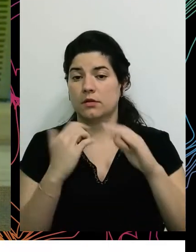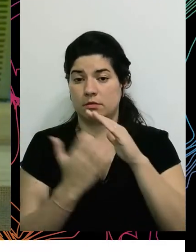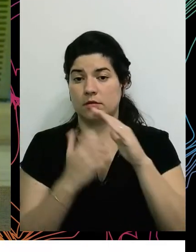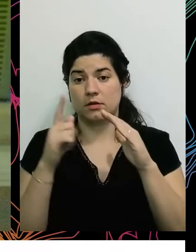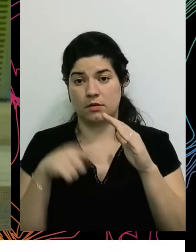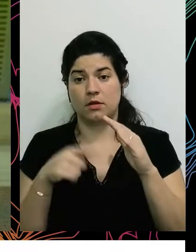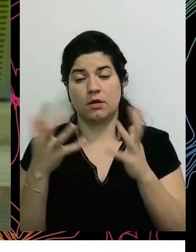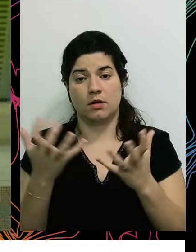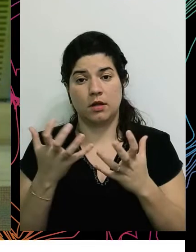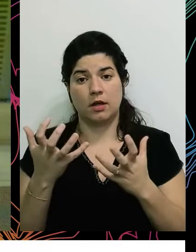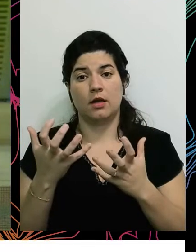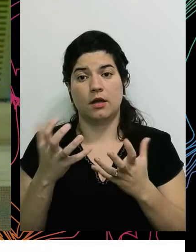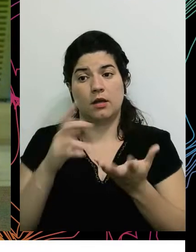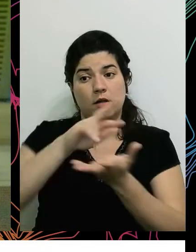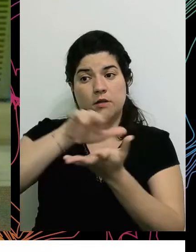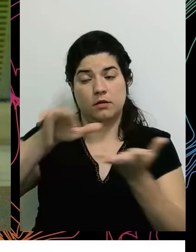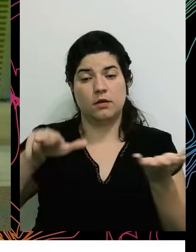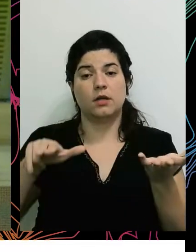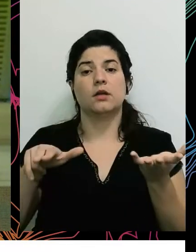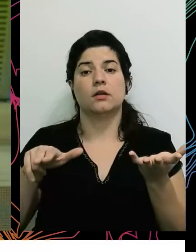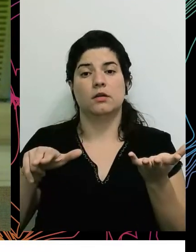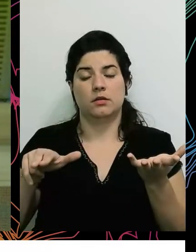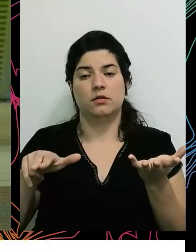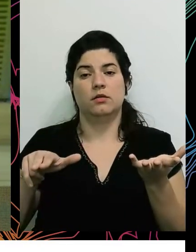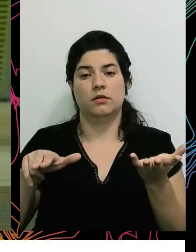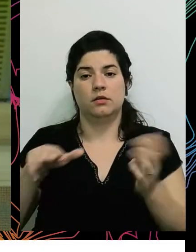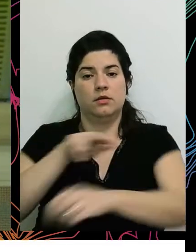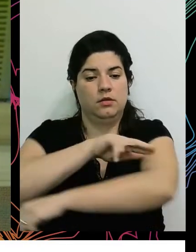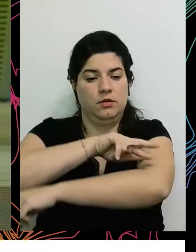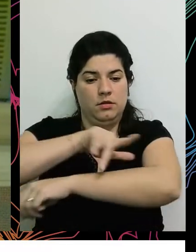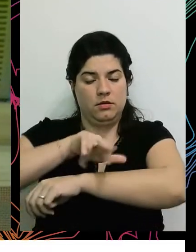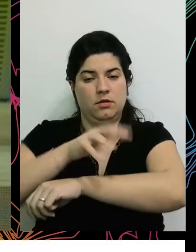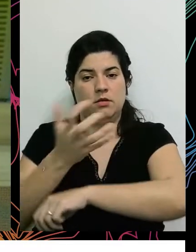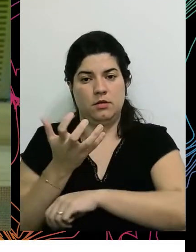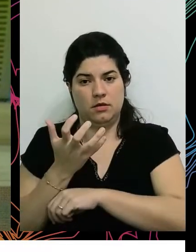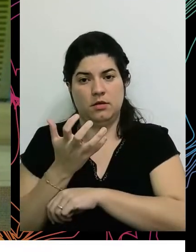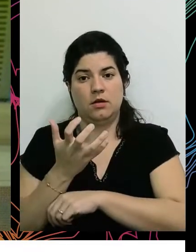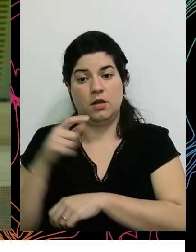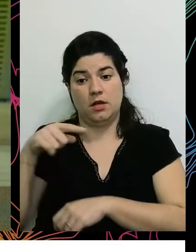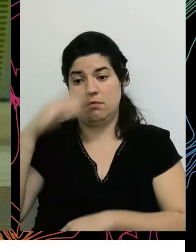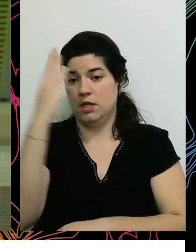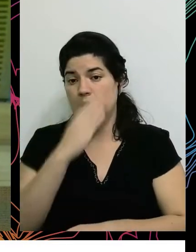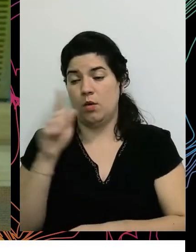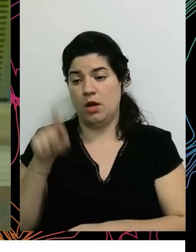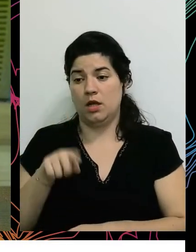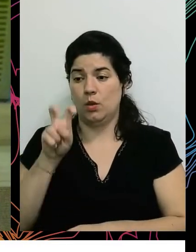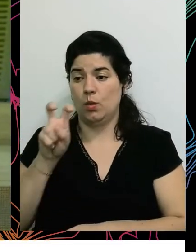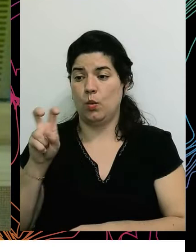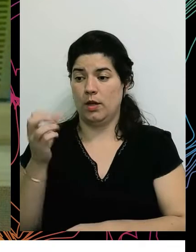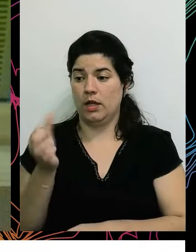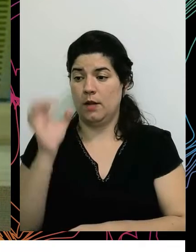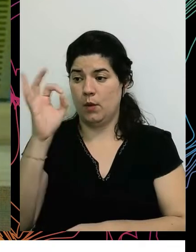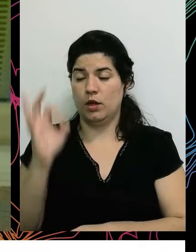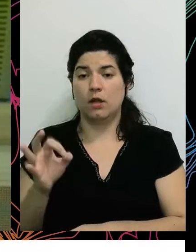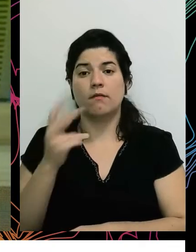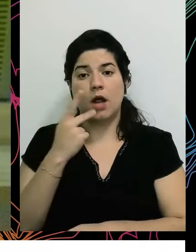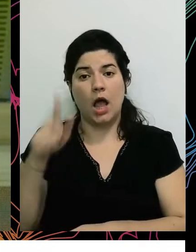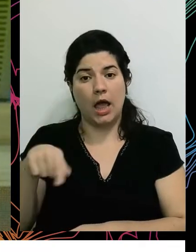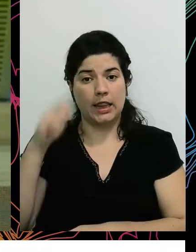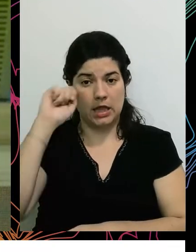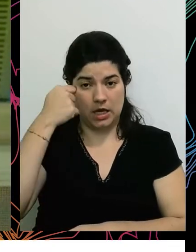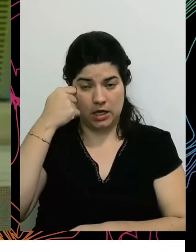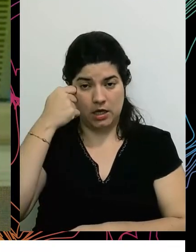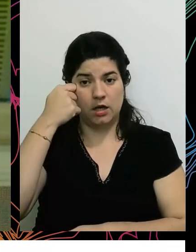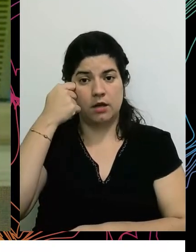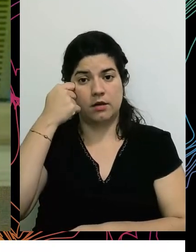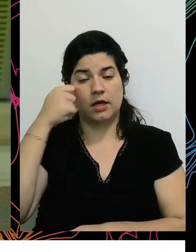diferentes etnias. Não? No Brasil, 56% da população se declara negra e, infelizmente, na Equinor Brasil